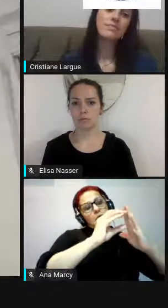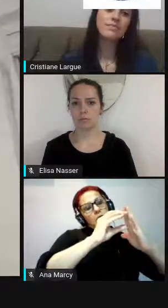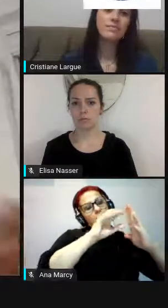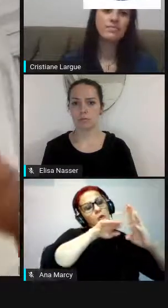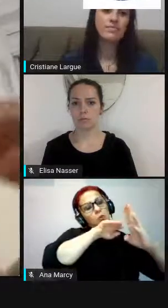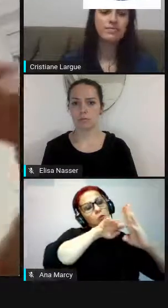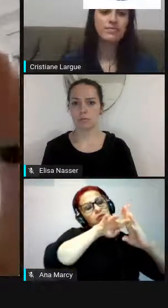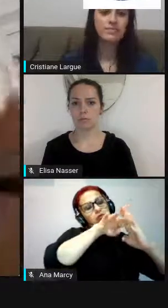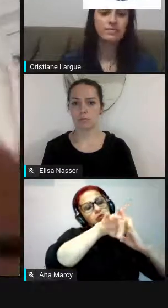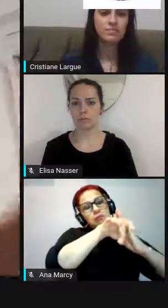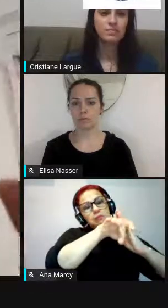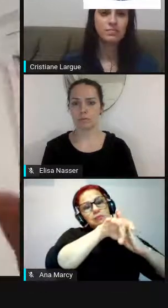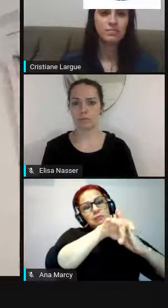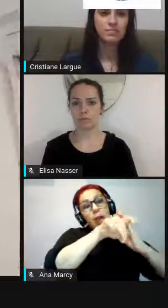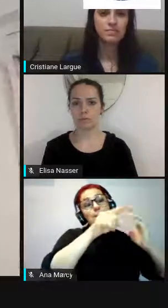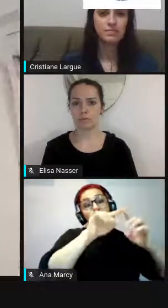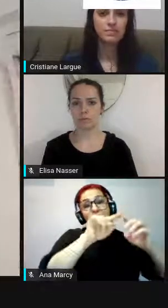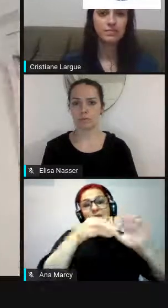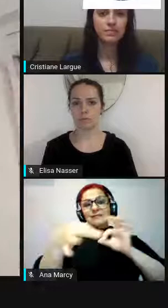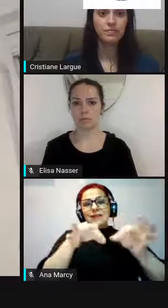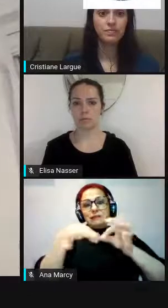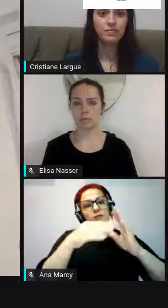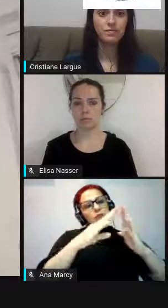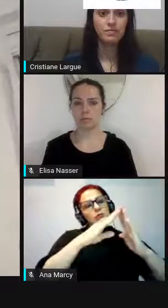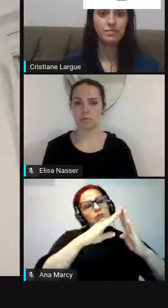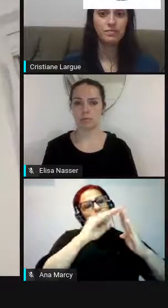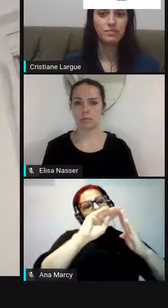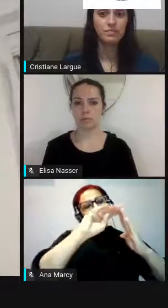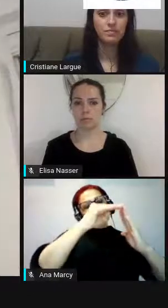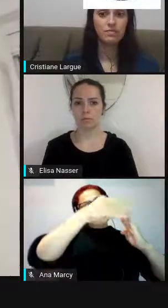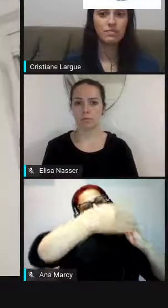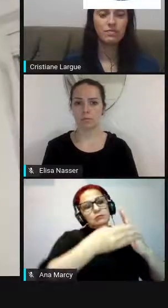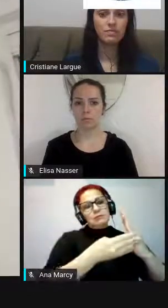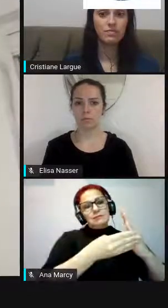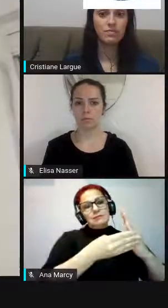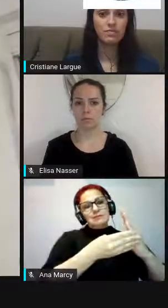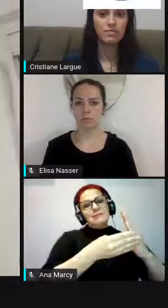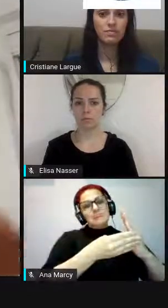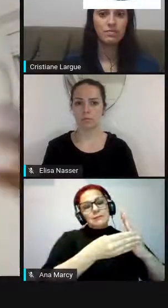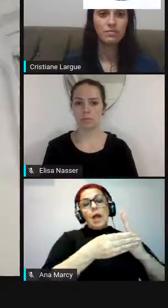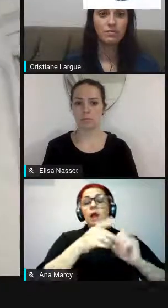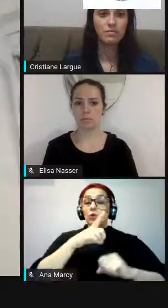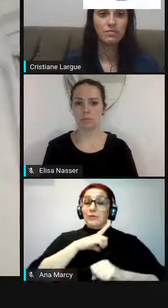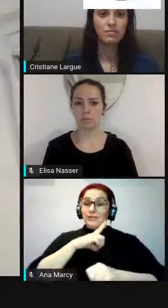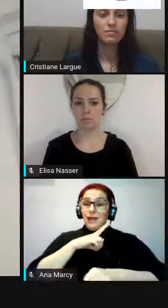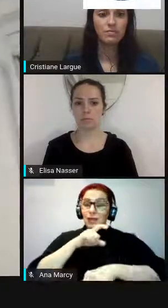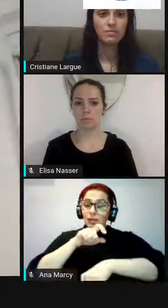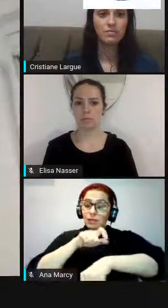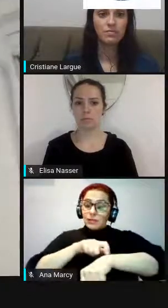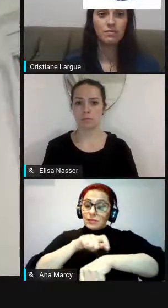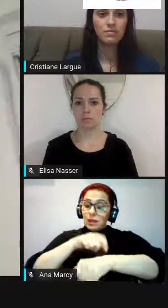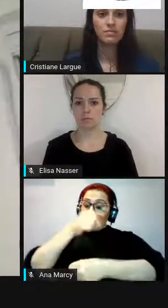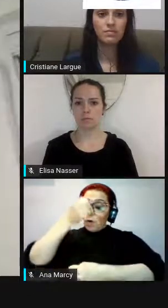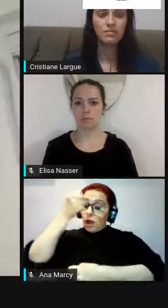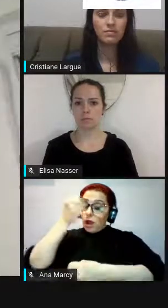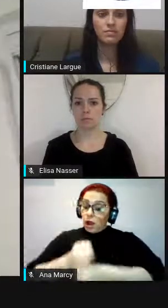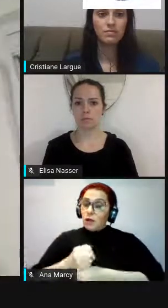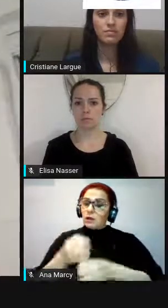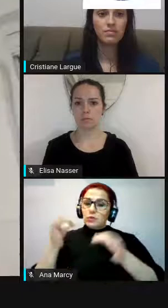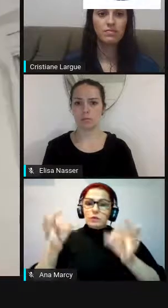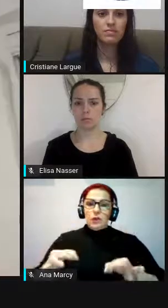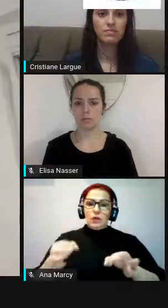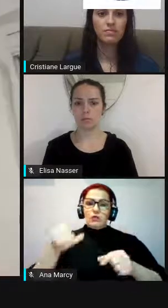do Forro então a colônia vai sair pode ver a gente tem um momento específico do ano que vai fazer isso não pode fazer quando os bichos estão em período reprodutivo